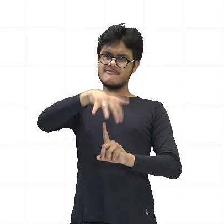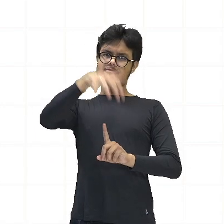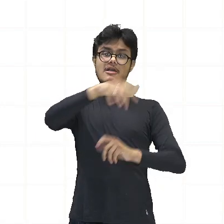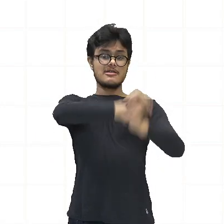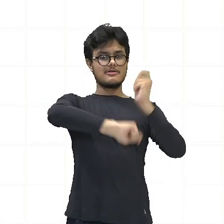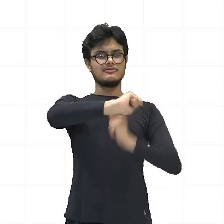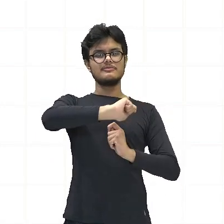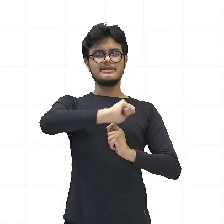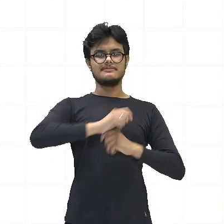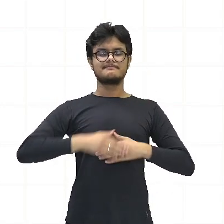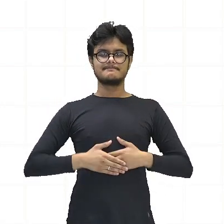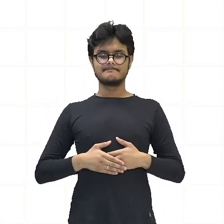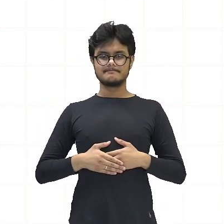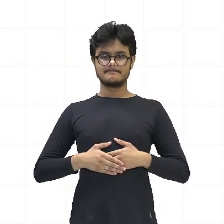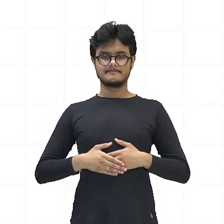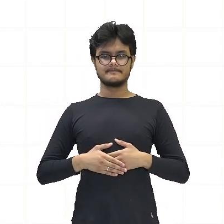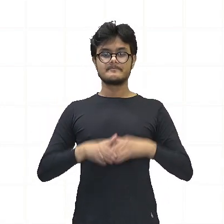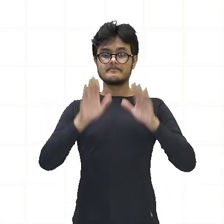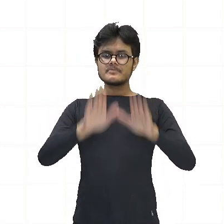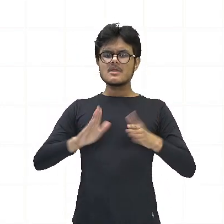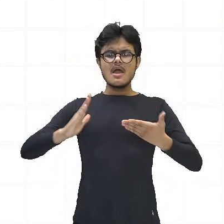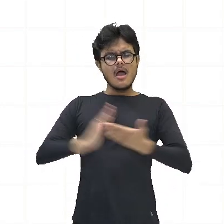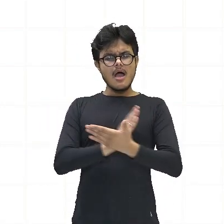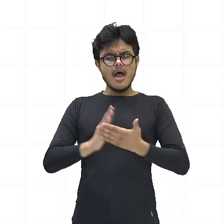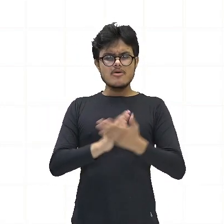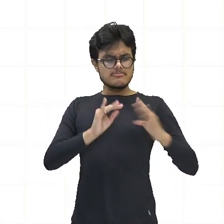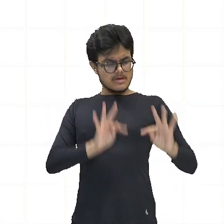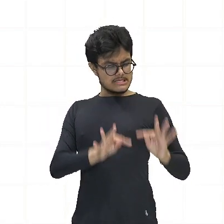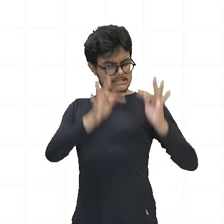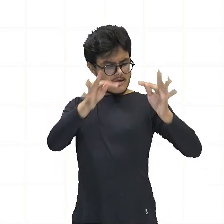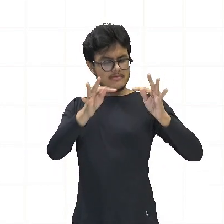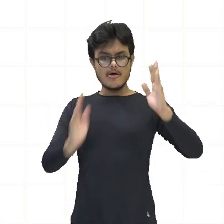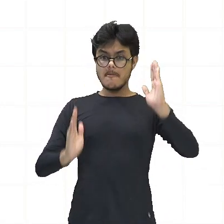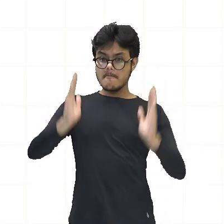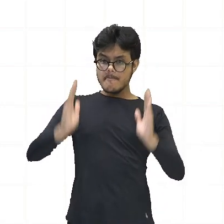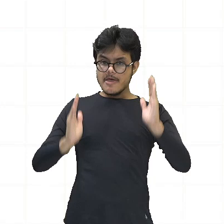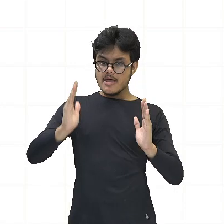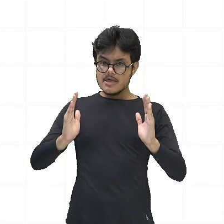economia. As bases tecnológicas dessa nova fase,